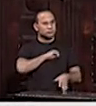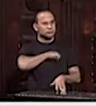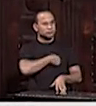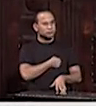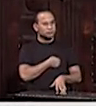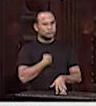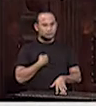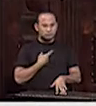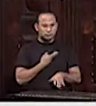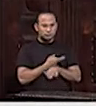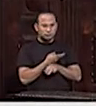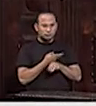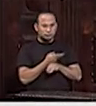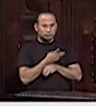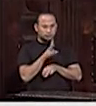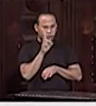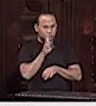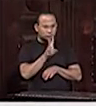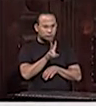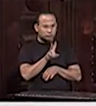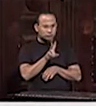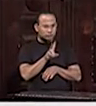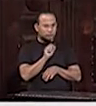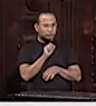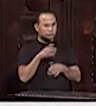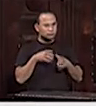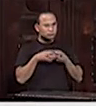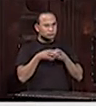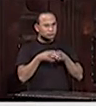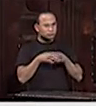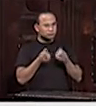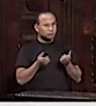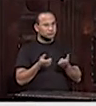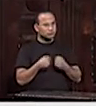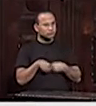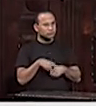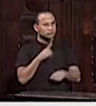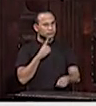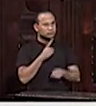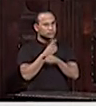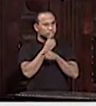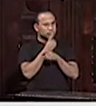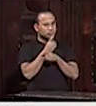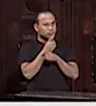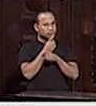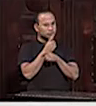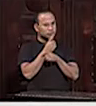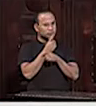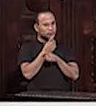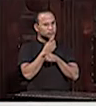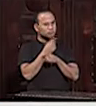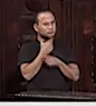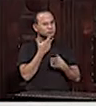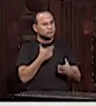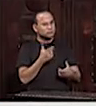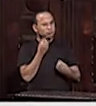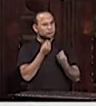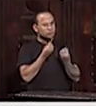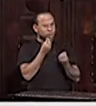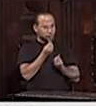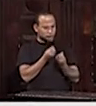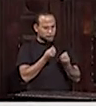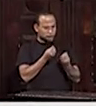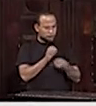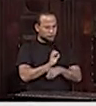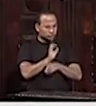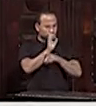buscar olhar e radiografar esse conjunto e se encontrar uma saída para que o Estado do Rio de Janeiro recupere